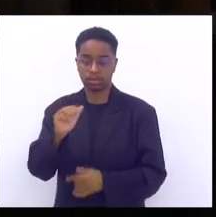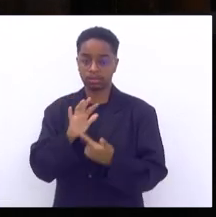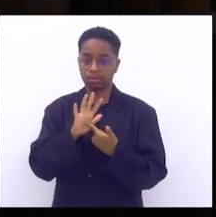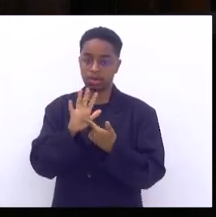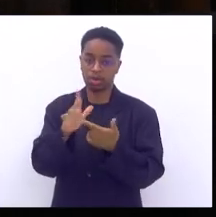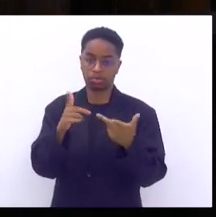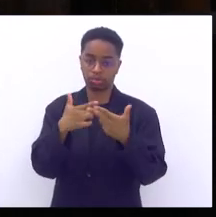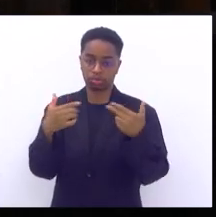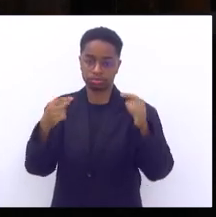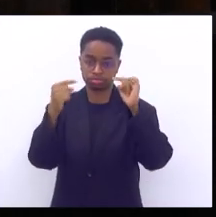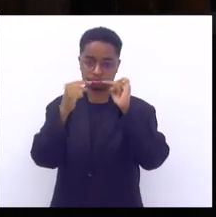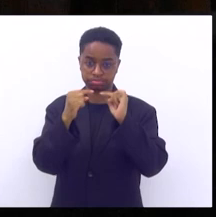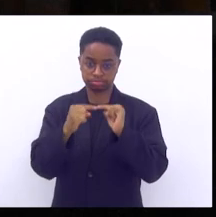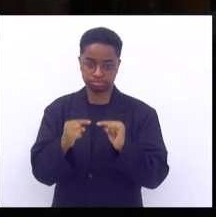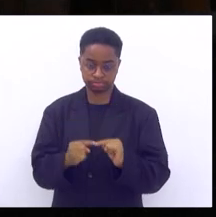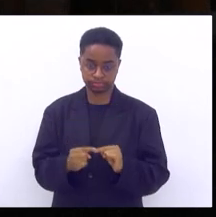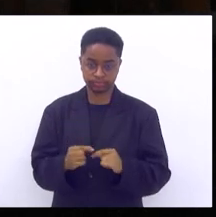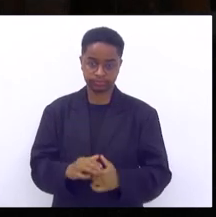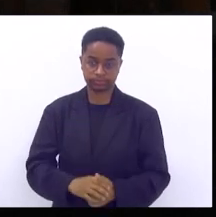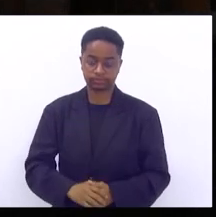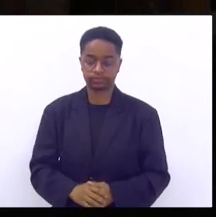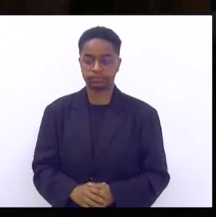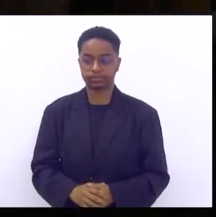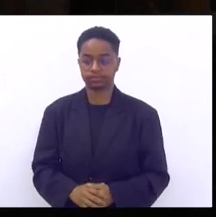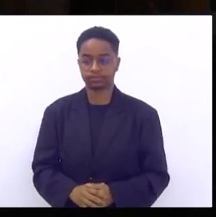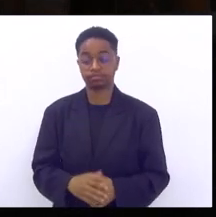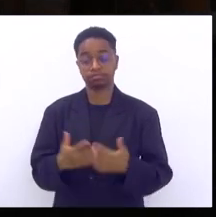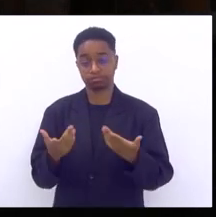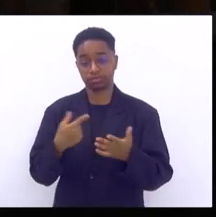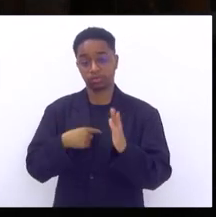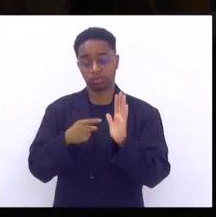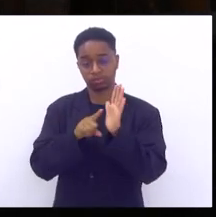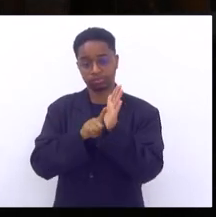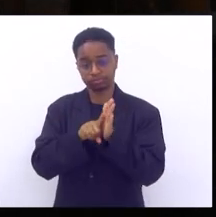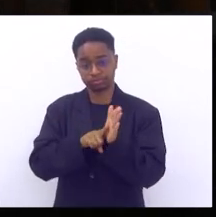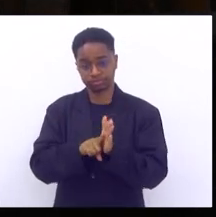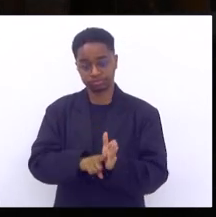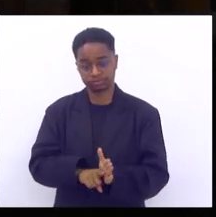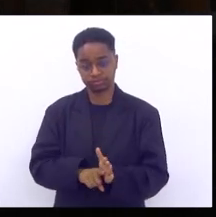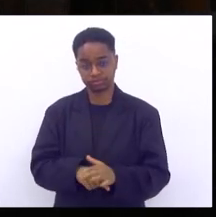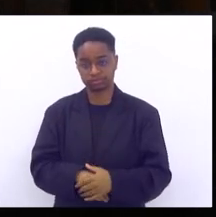coisa nesse sentido. Aí fui pesquisar, senhor presidente.